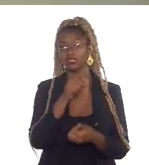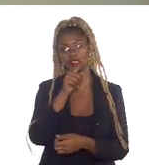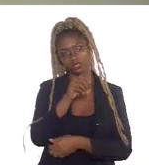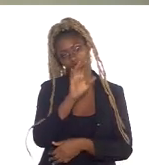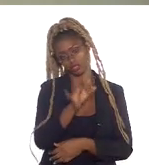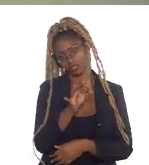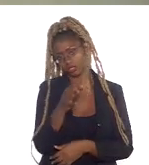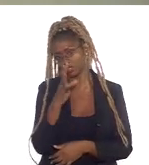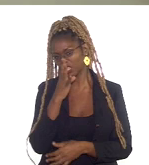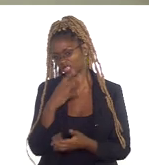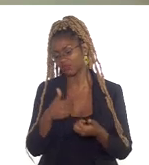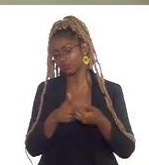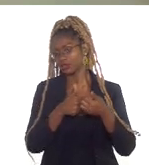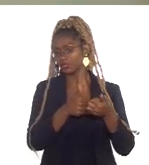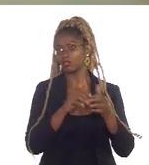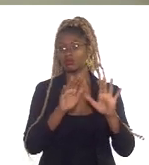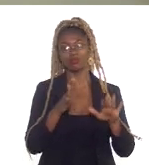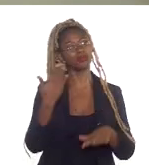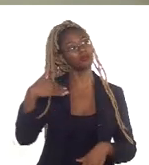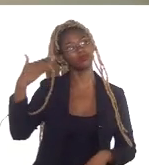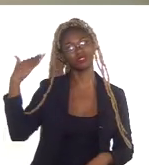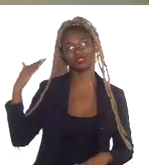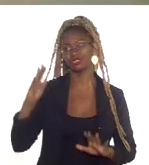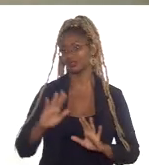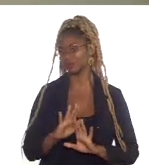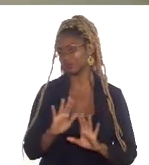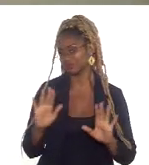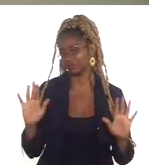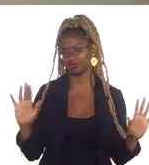ao acompanhamento. Quanto ao passado,